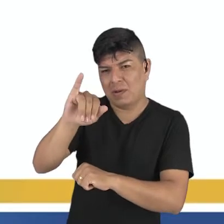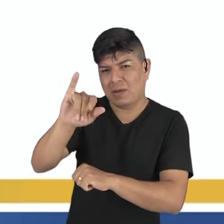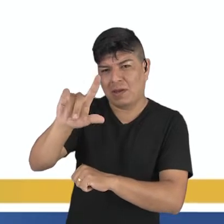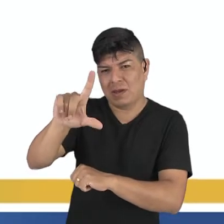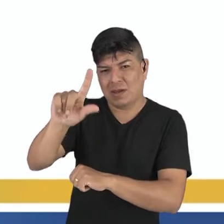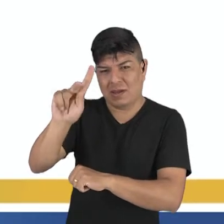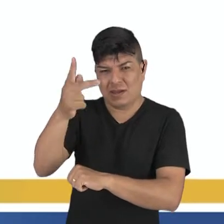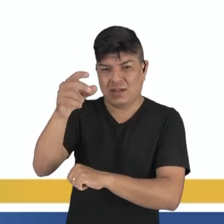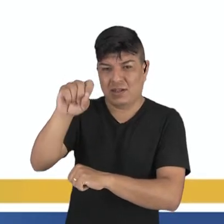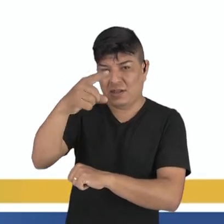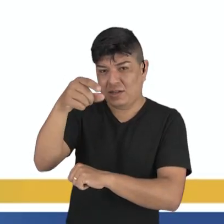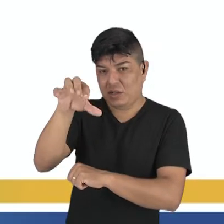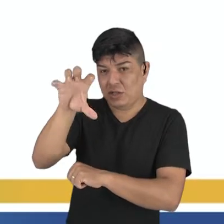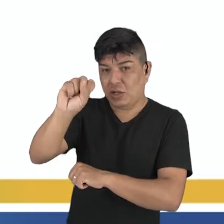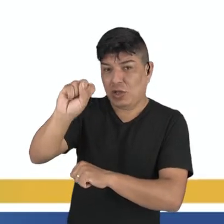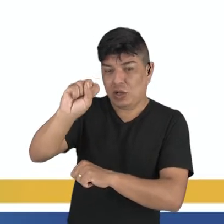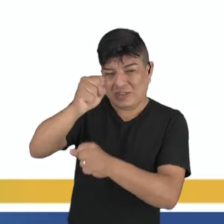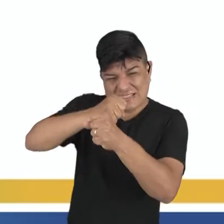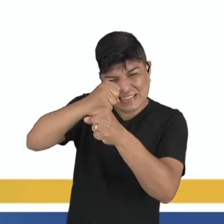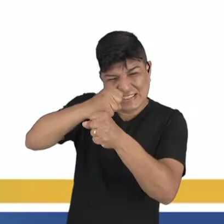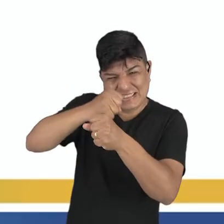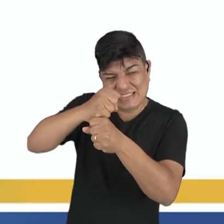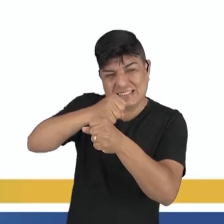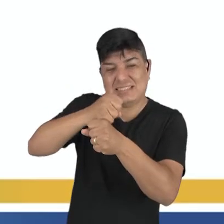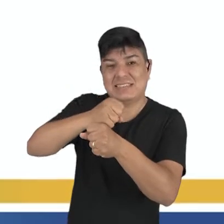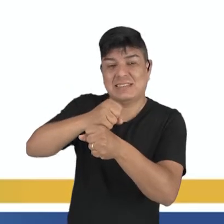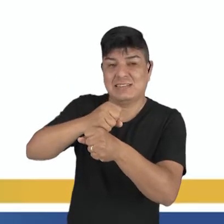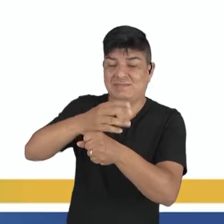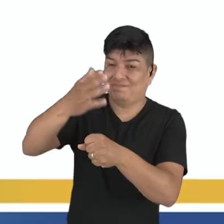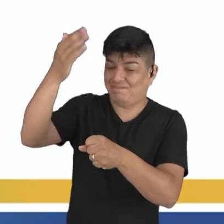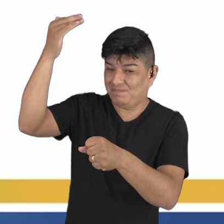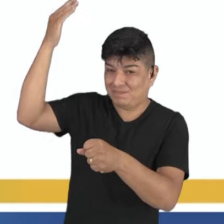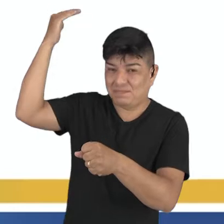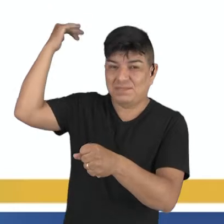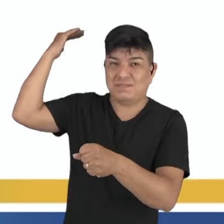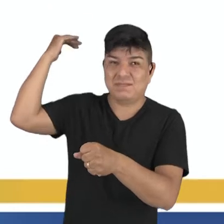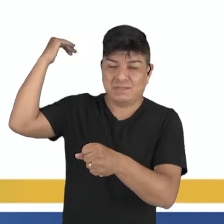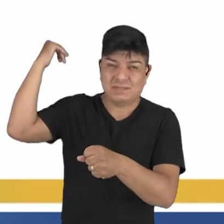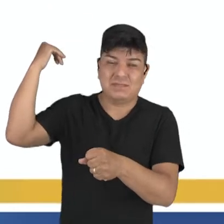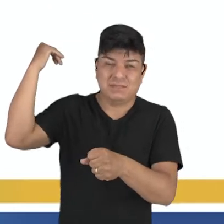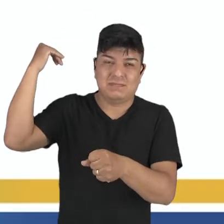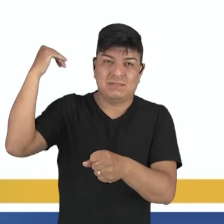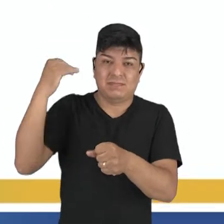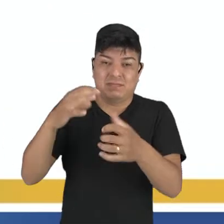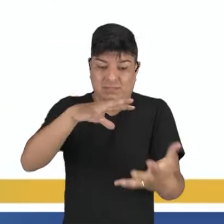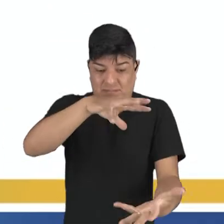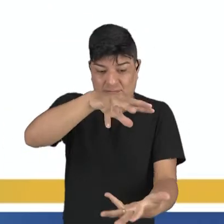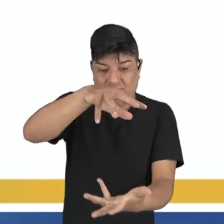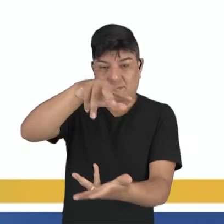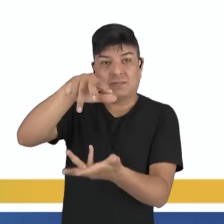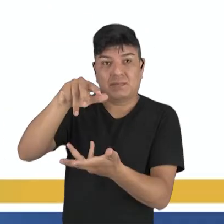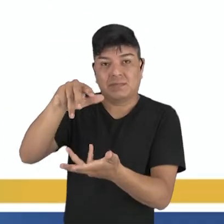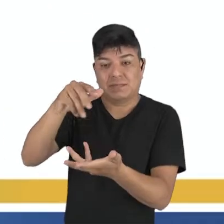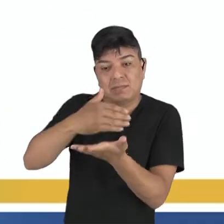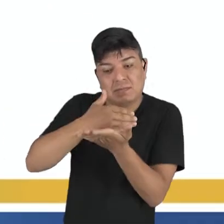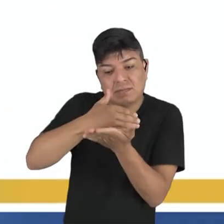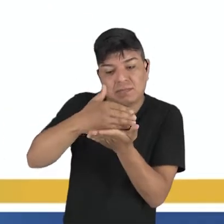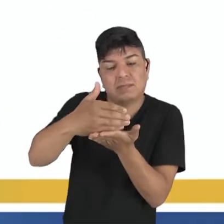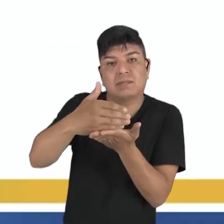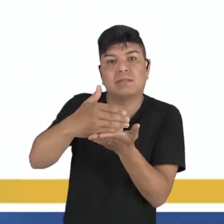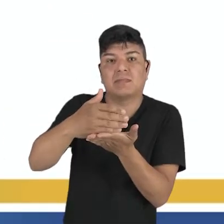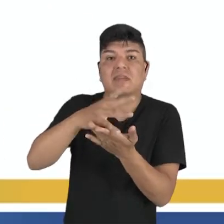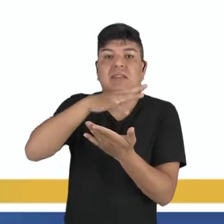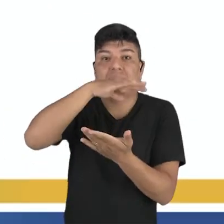formação da Terra, né? É a idade aproximada da Terra, 4,5 bilhões de anos. A Terra, nesse período inicial, ela era